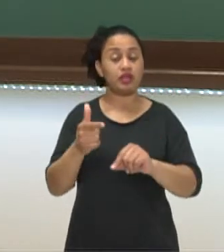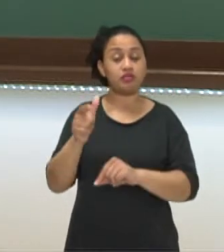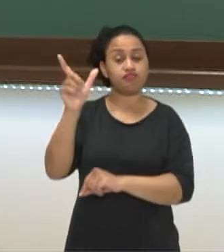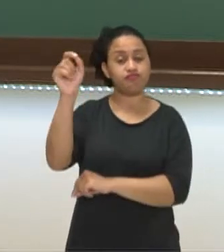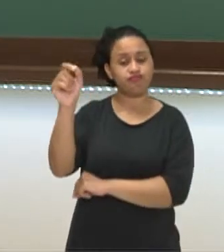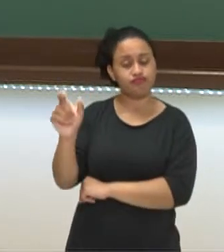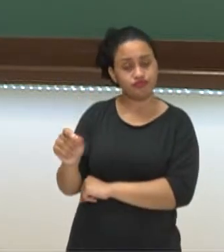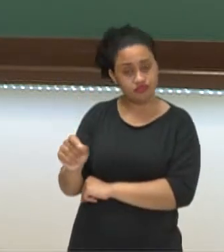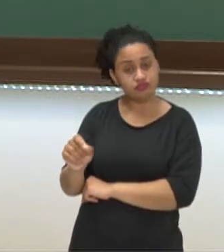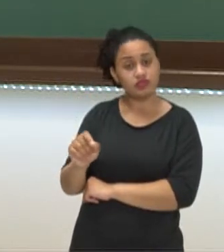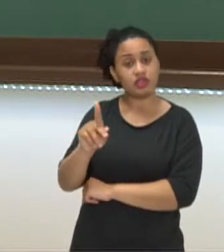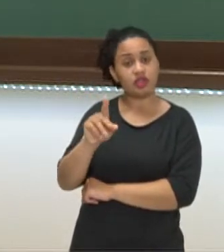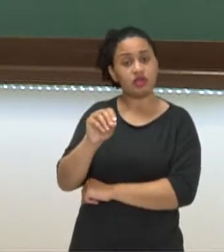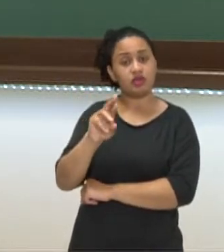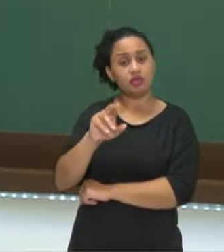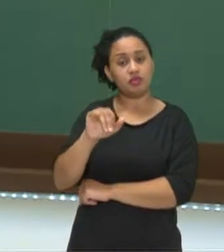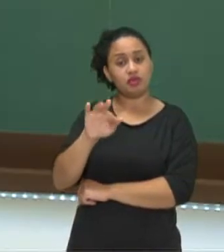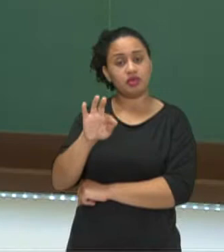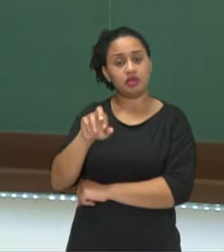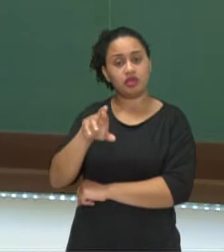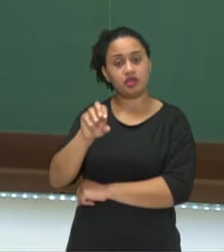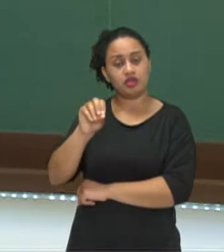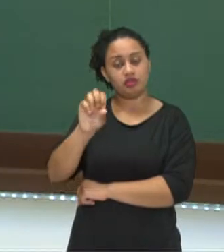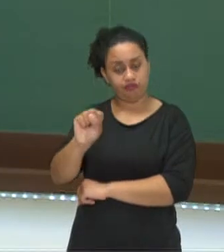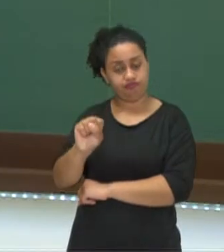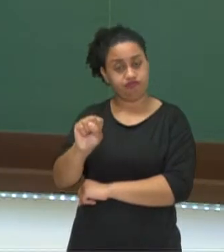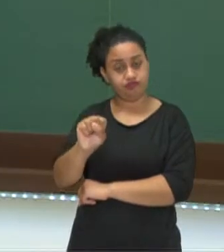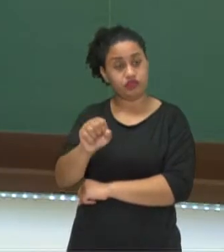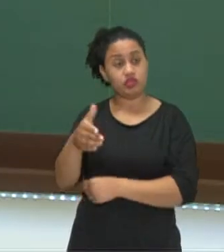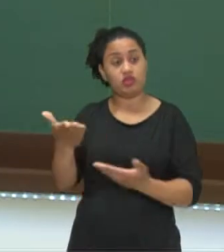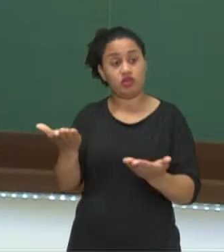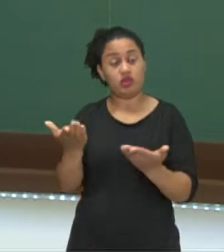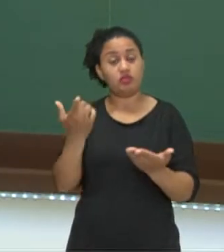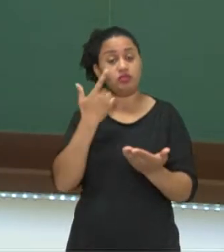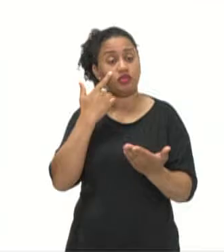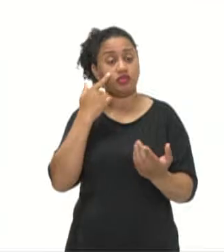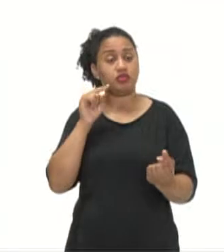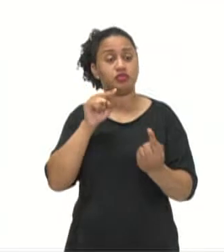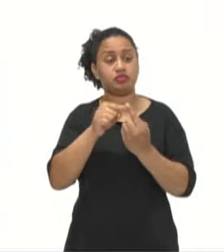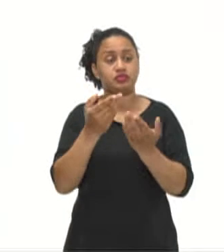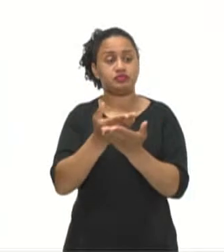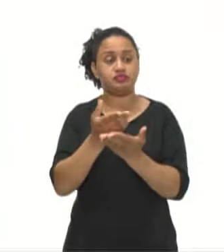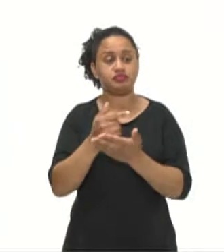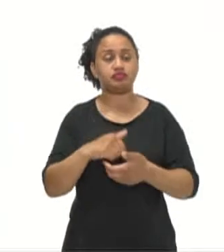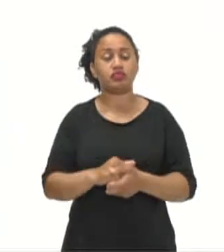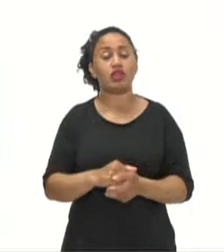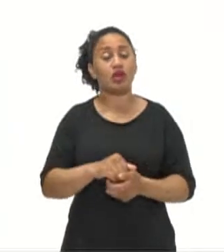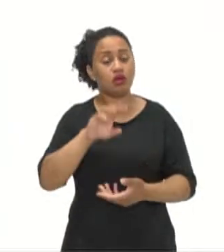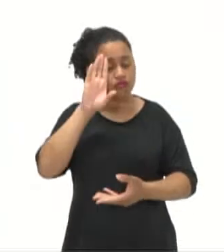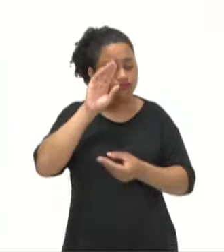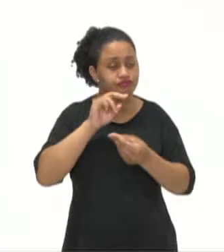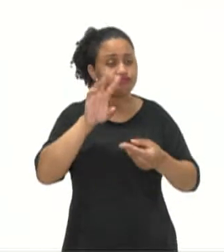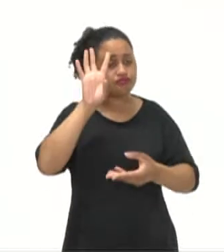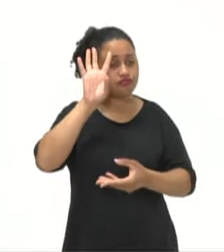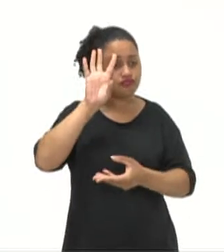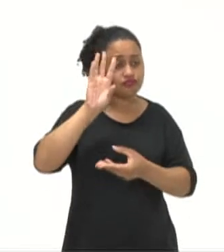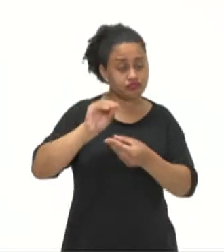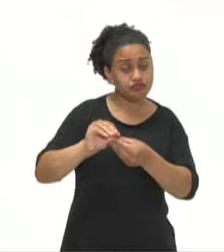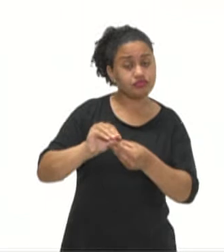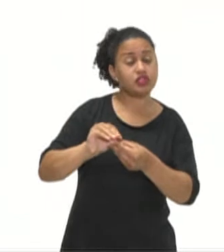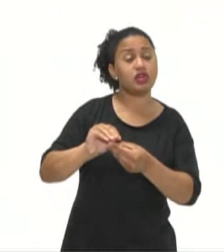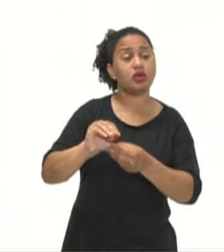invertebrados poríferos. Então vamos aos objetivos da aula. Reconhecer e entender as características do